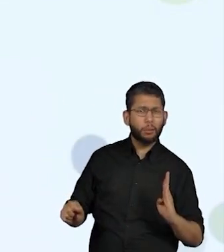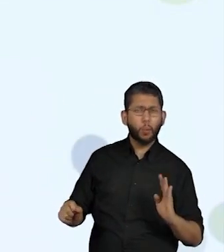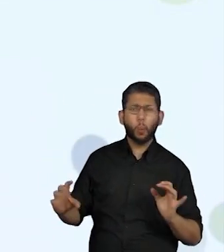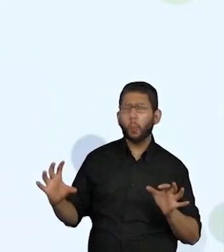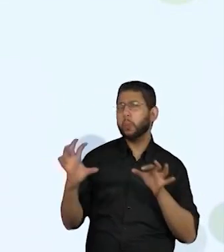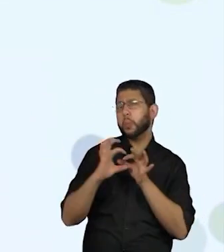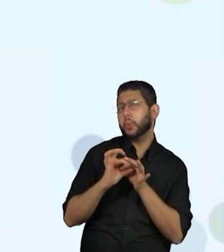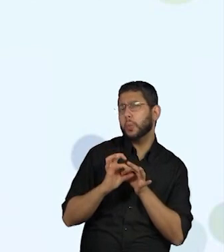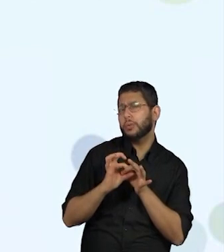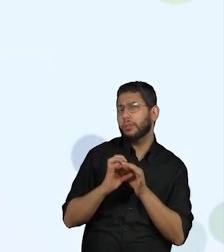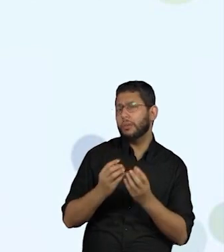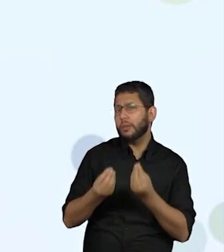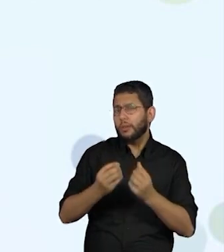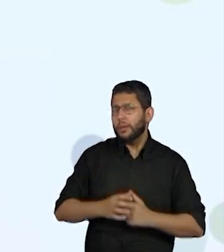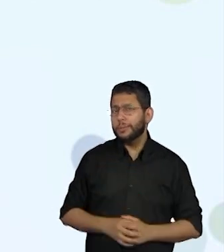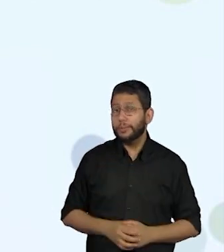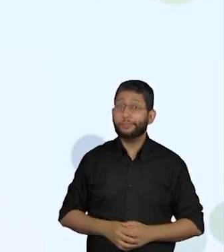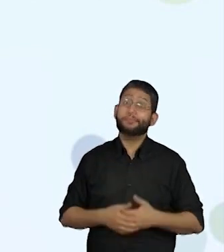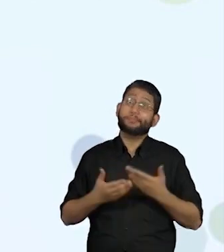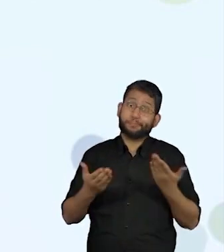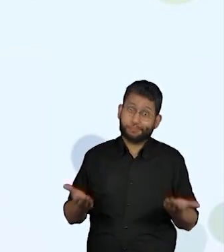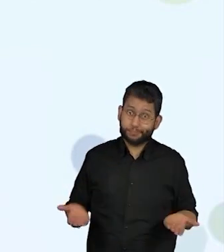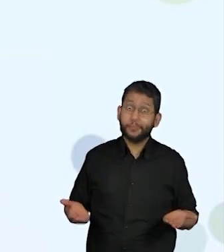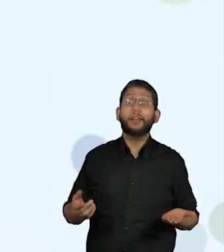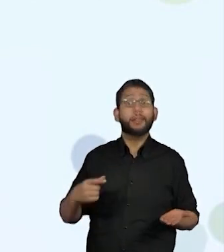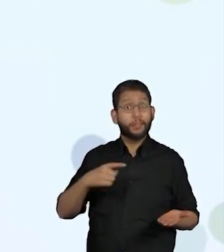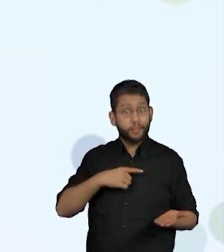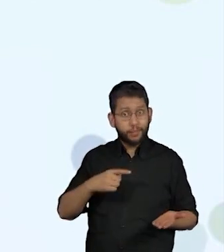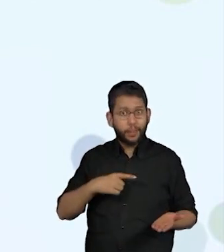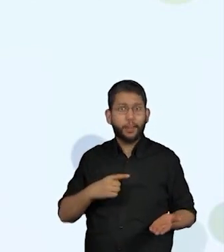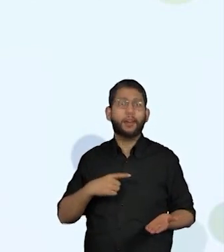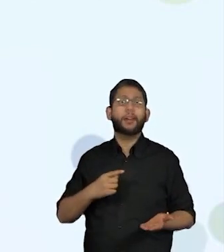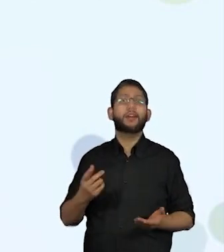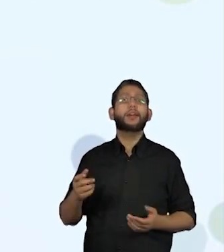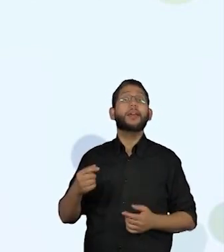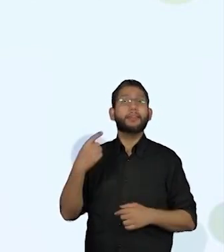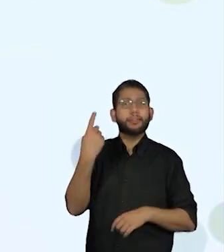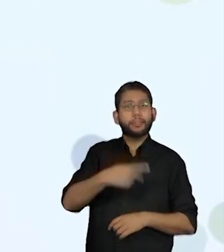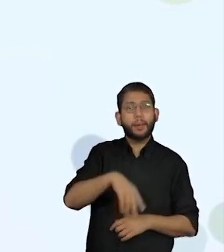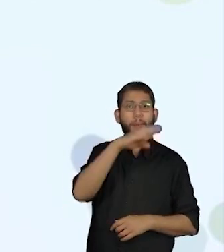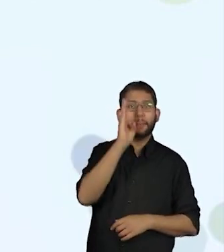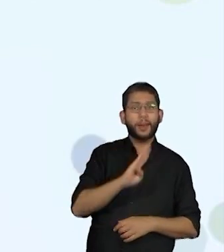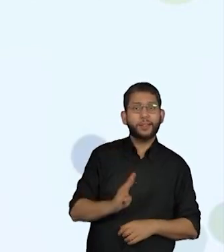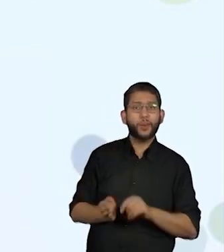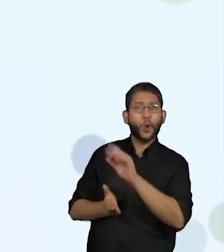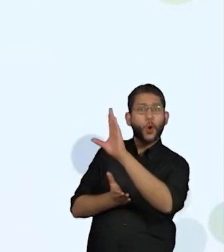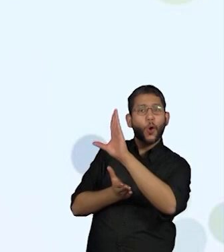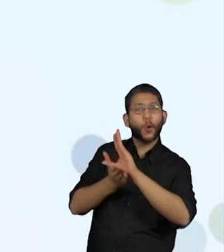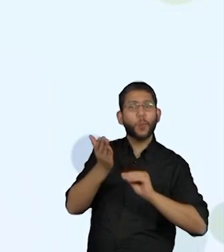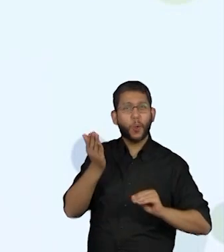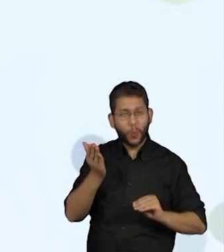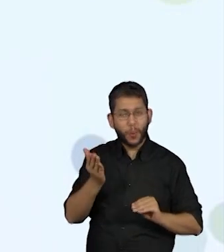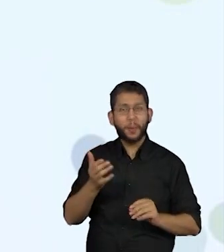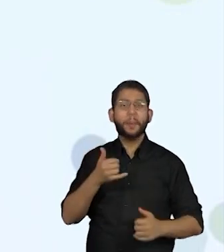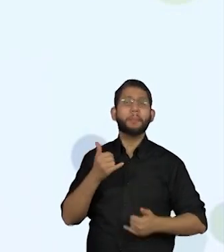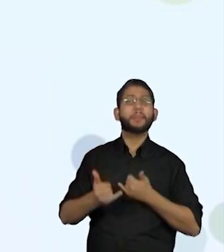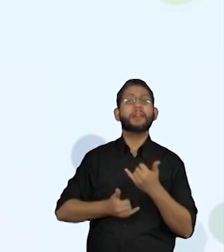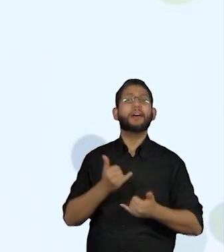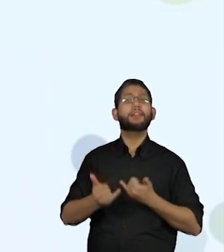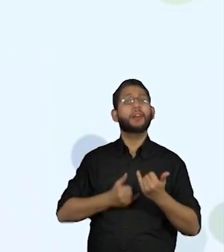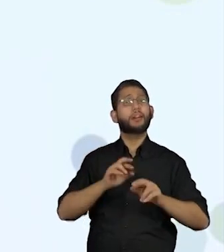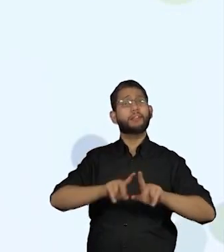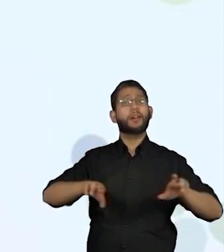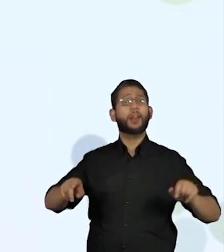própria cultura. Um exemplo disso são as brincadeiras, as canções, como é o caso da canção Escravos de Jó, conhecida